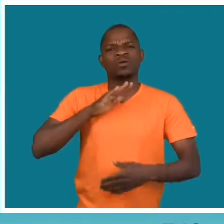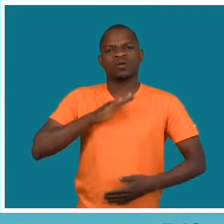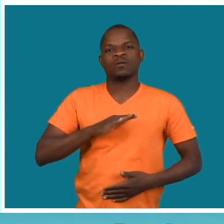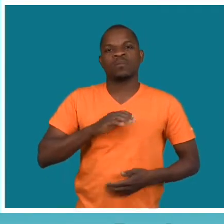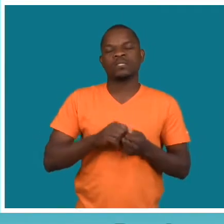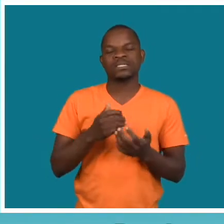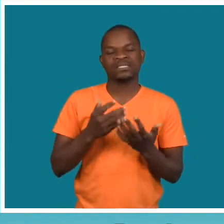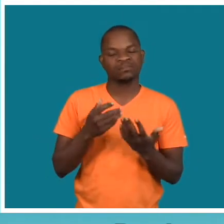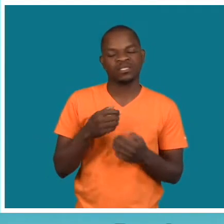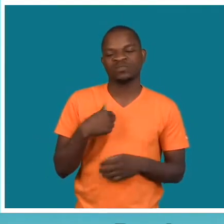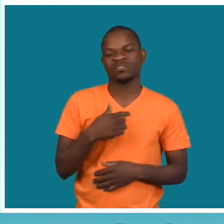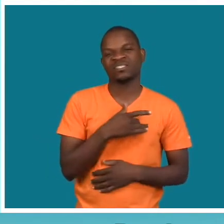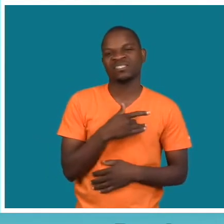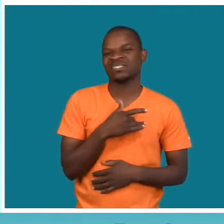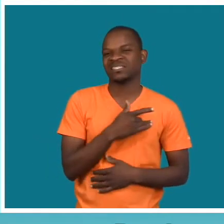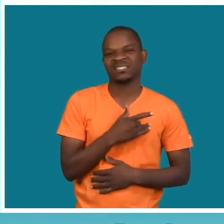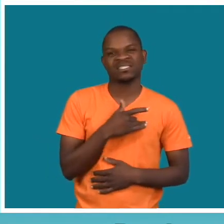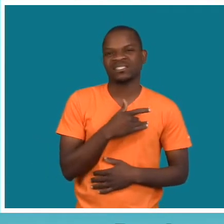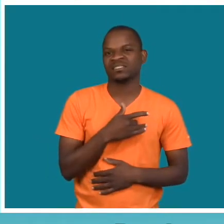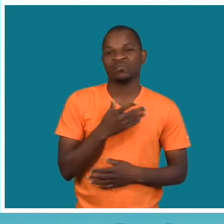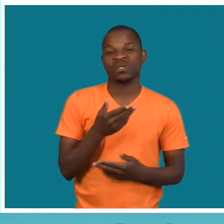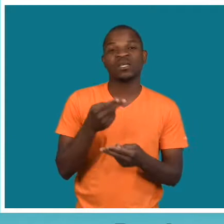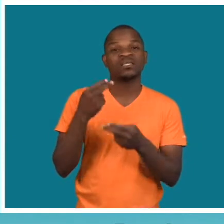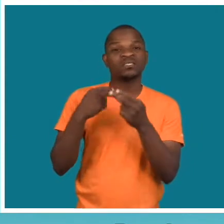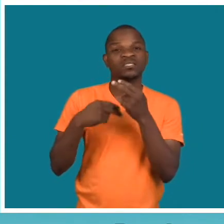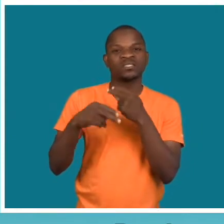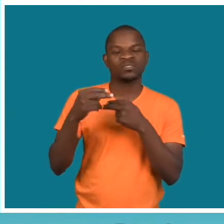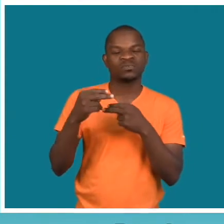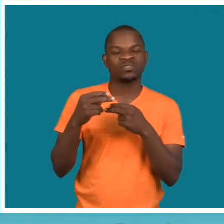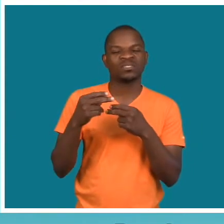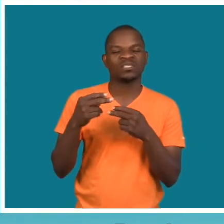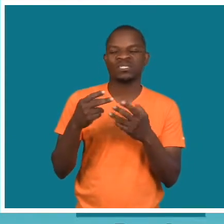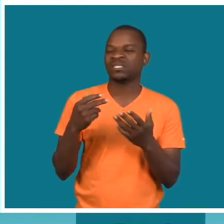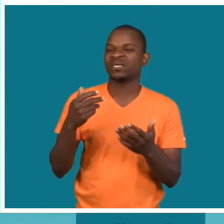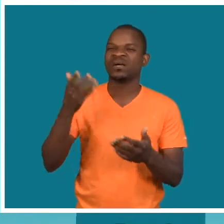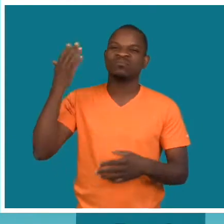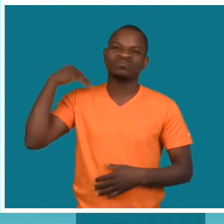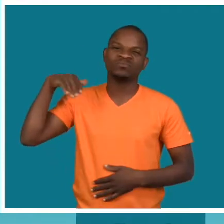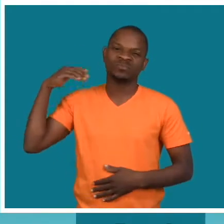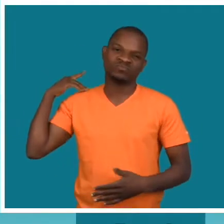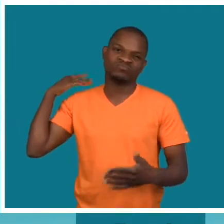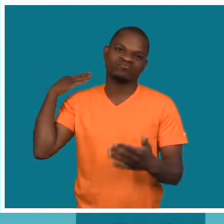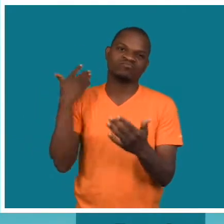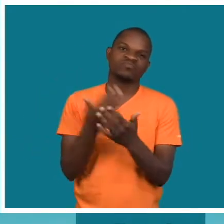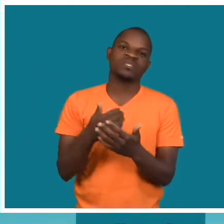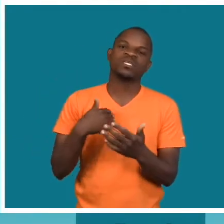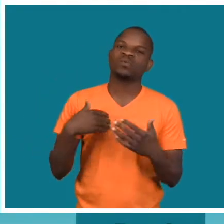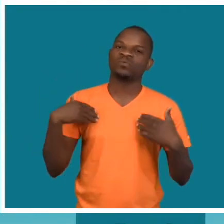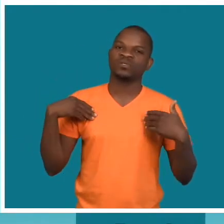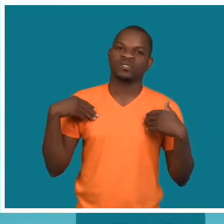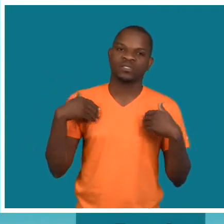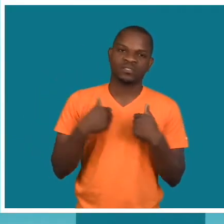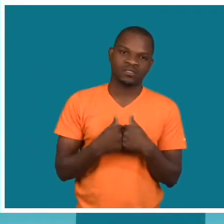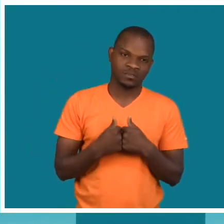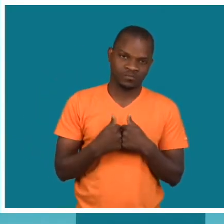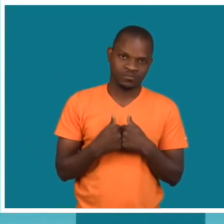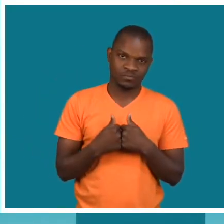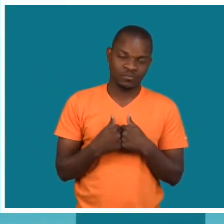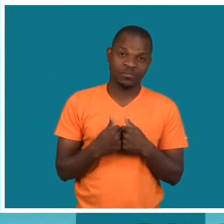ficar descansado. Desculpa aí que estou a um bocado nervoso, essa história me toca, já estou bastante cansado de andar atrás disso. Fica à vontade.